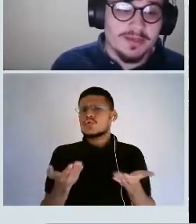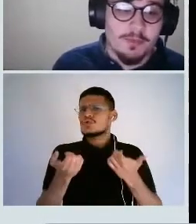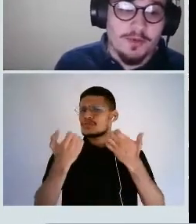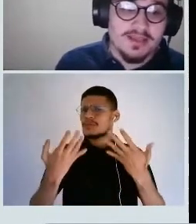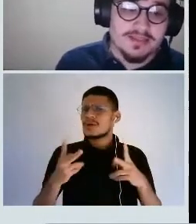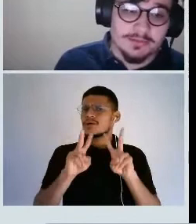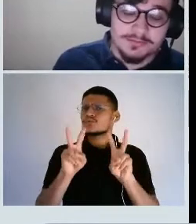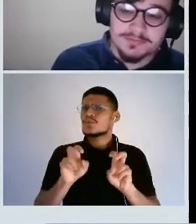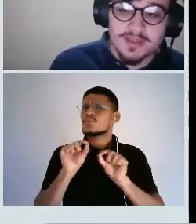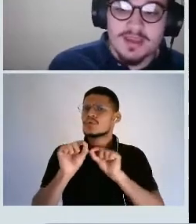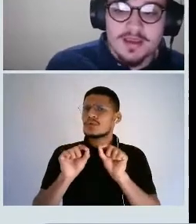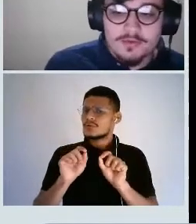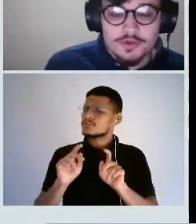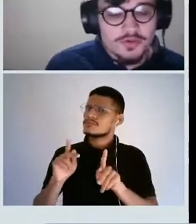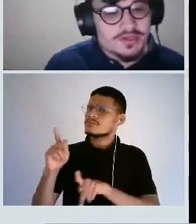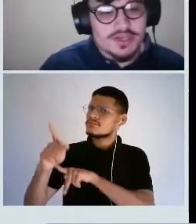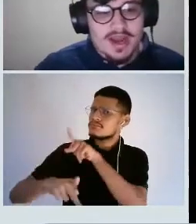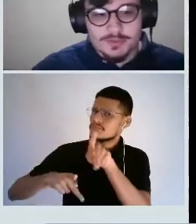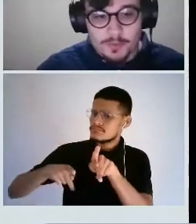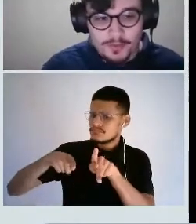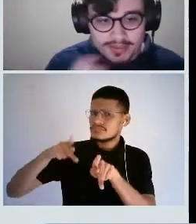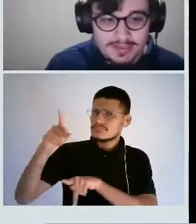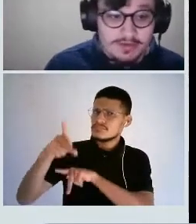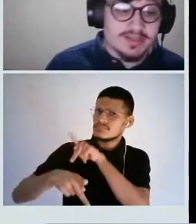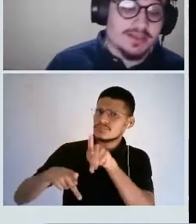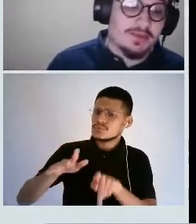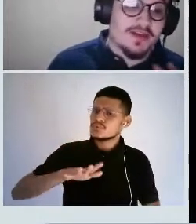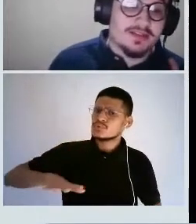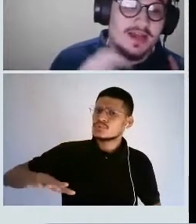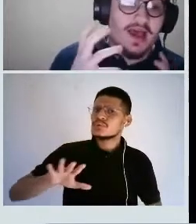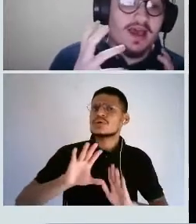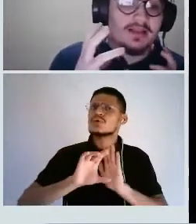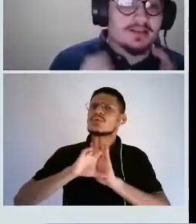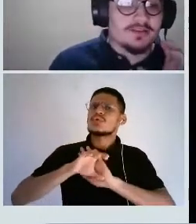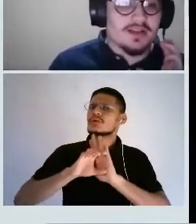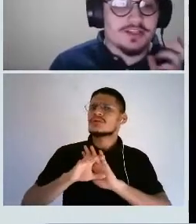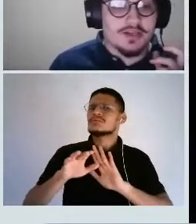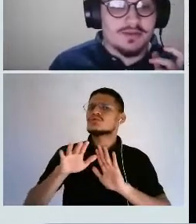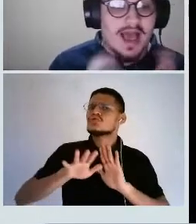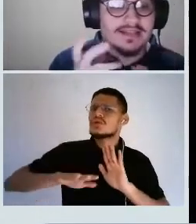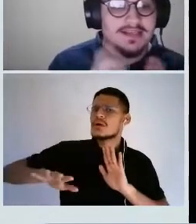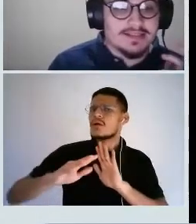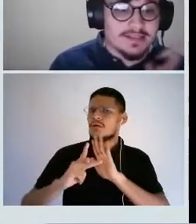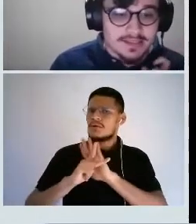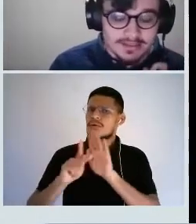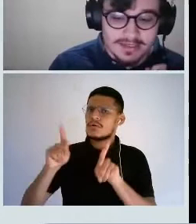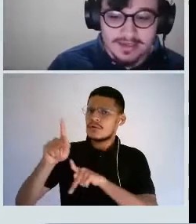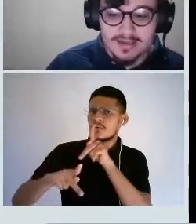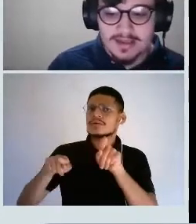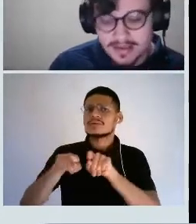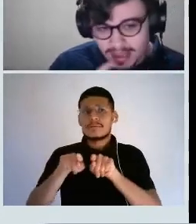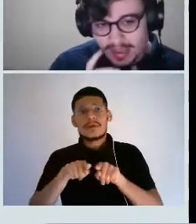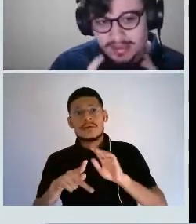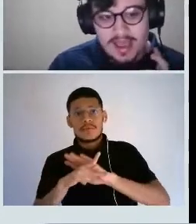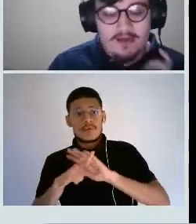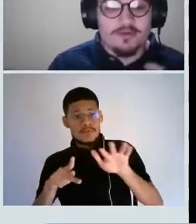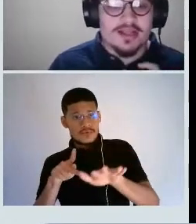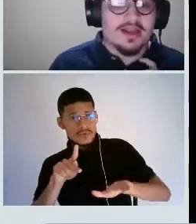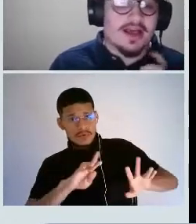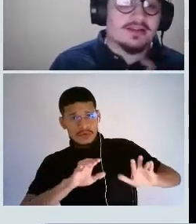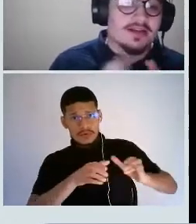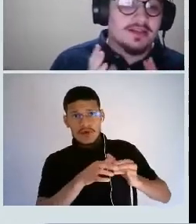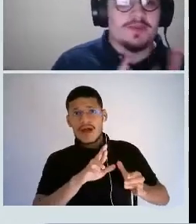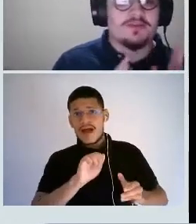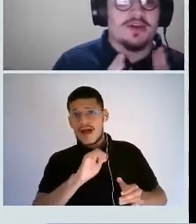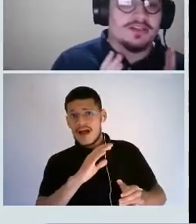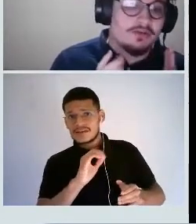pouco sobre população, os conceitos gerais de população e a gente também vai entrar dentro da questão de raça e etnia, tá? Que é o que